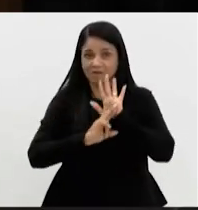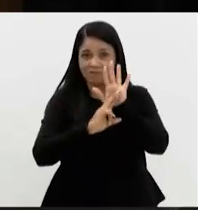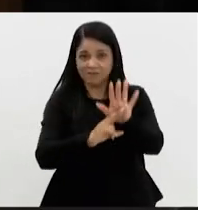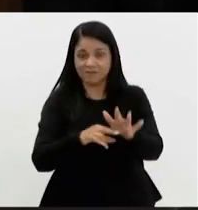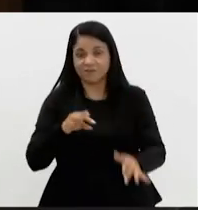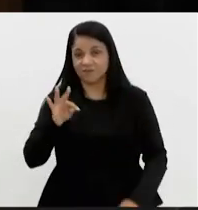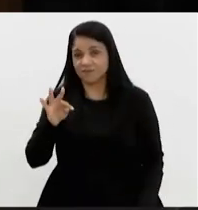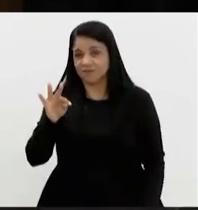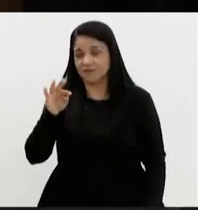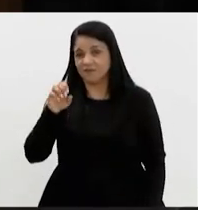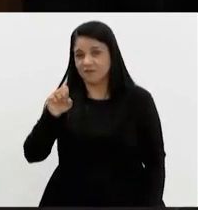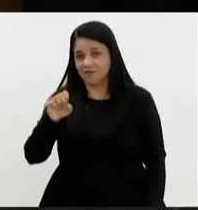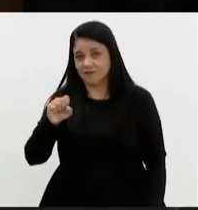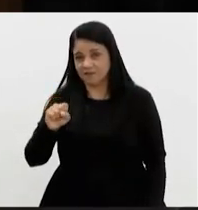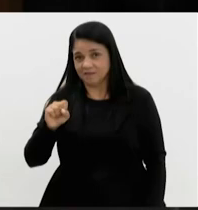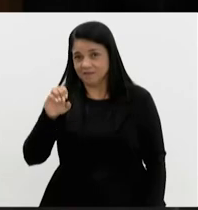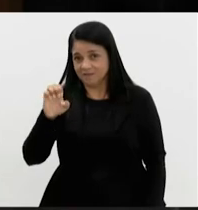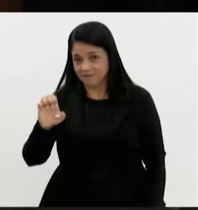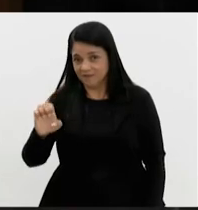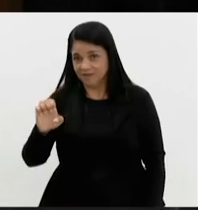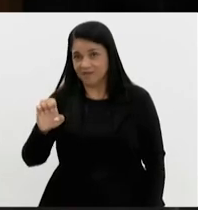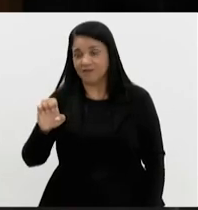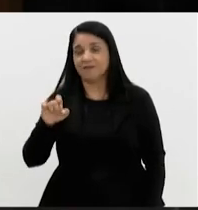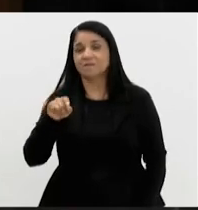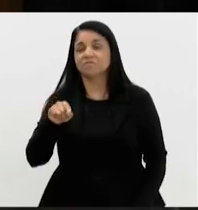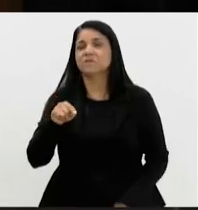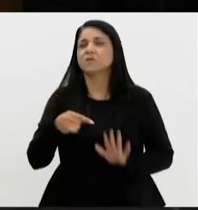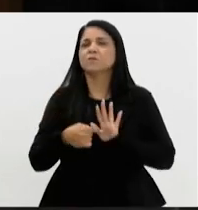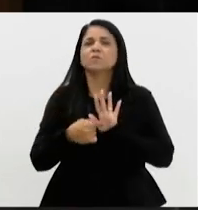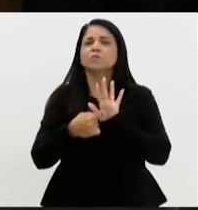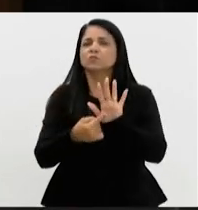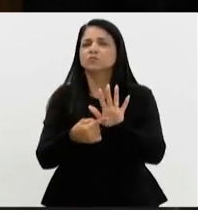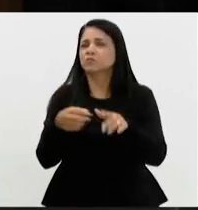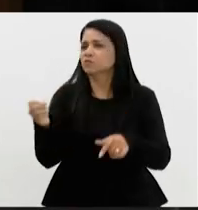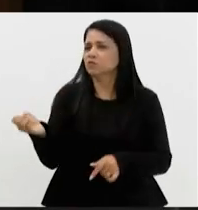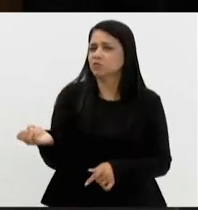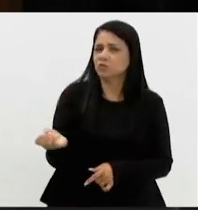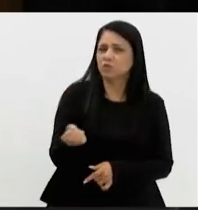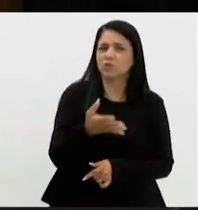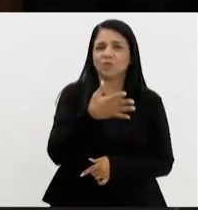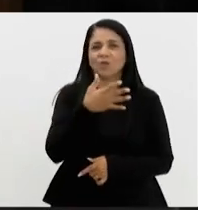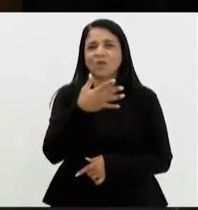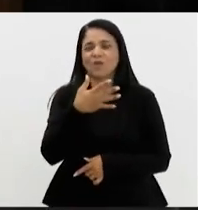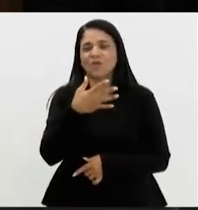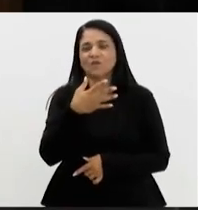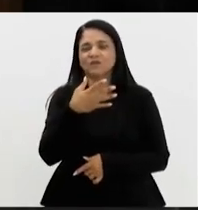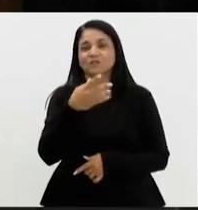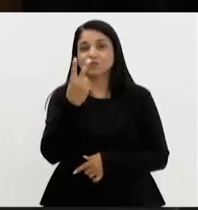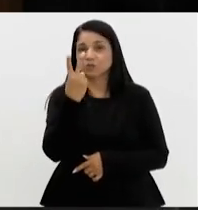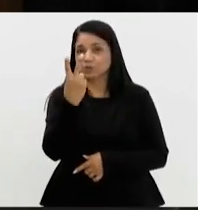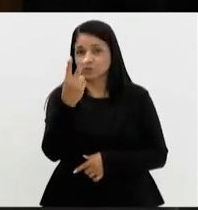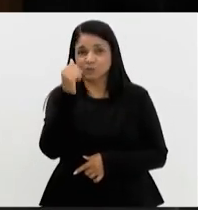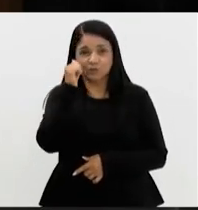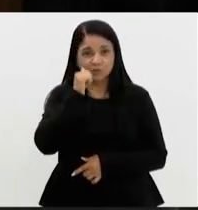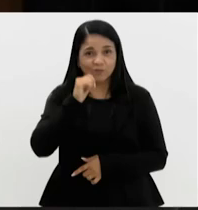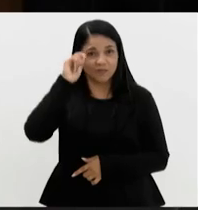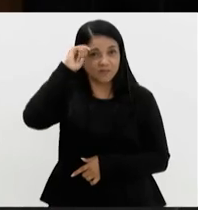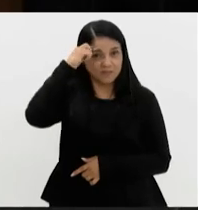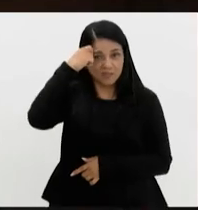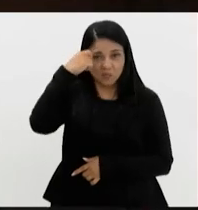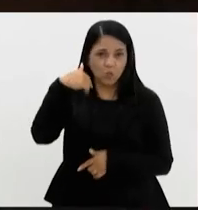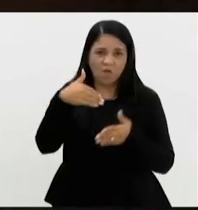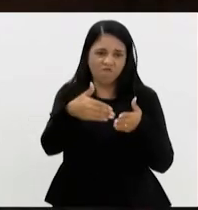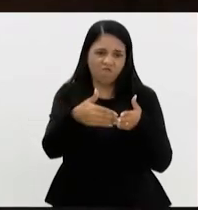TSE e trazendo eh essa inovação né de serem duas mulheres negras não é nenhum